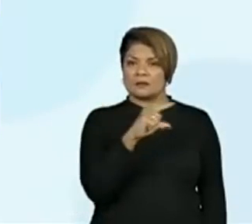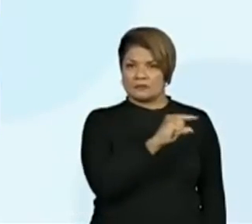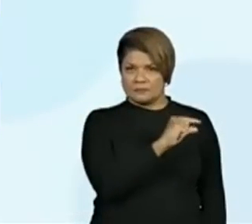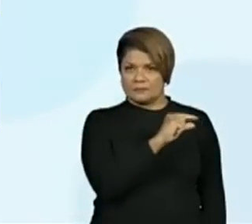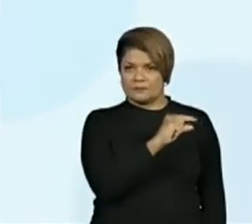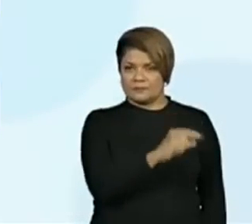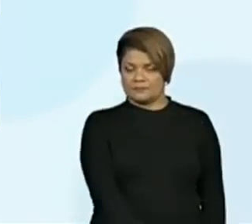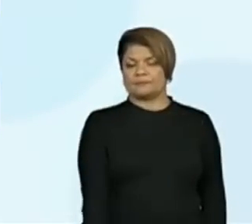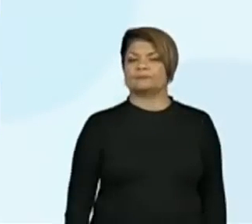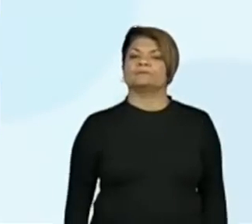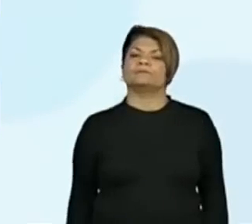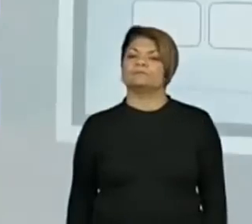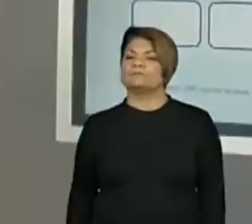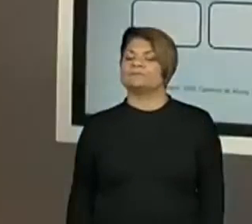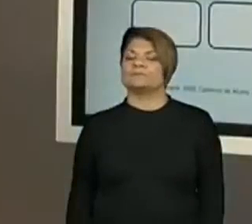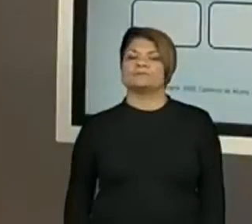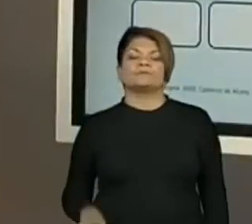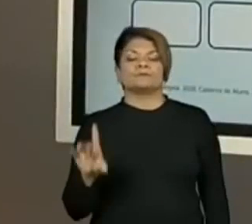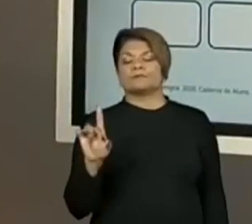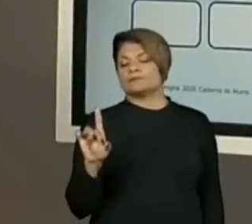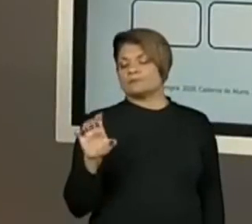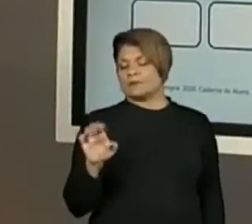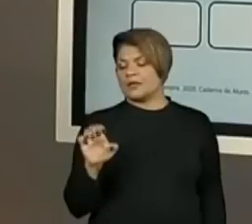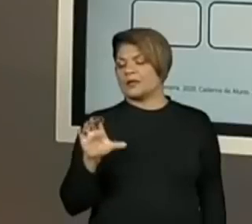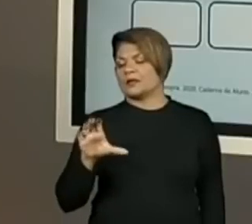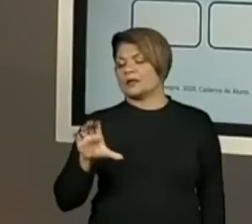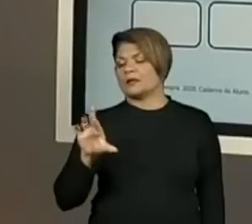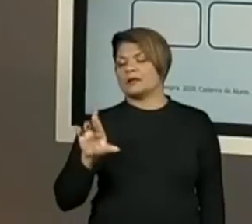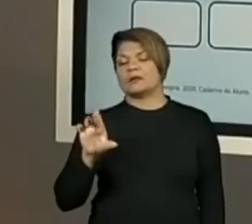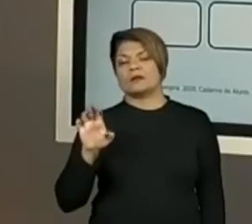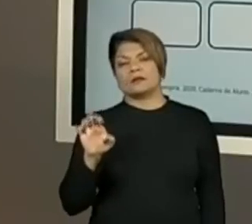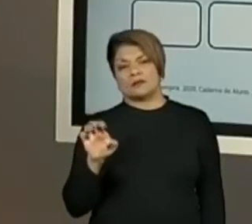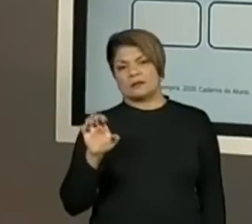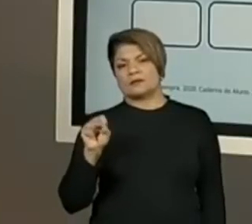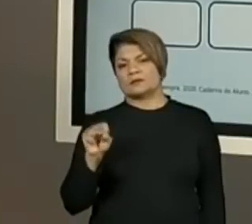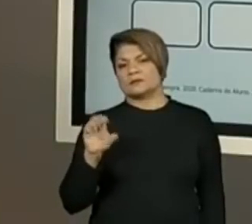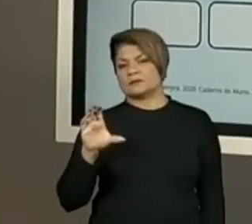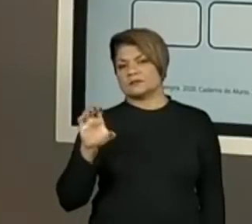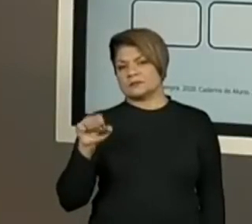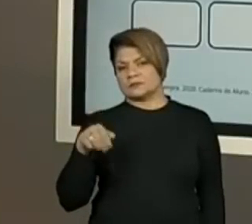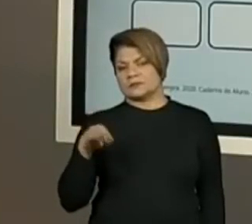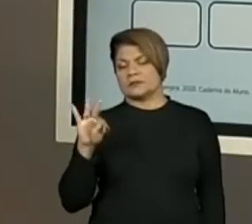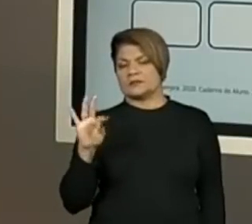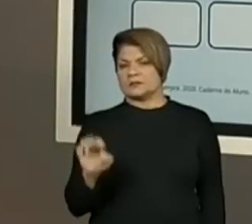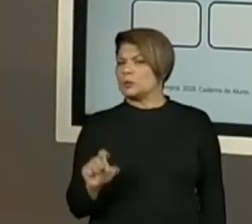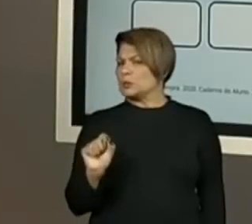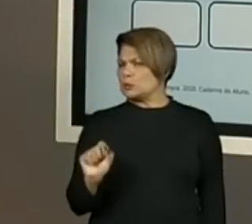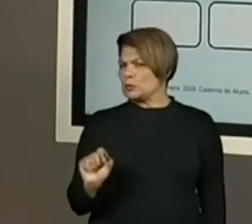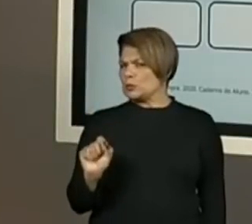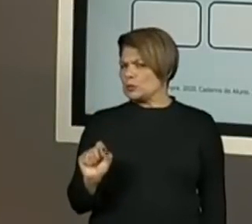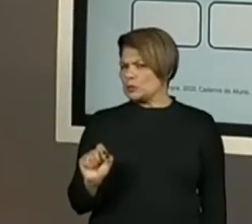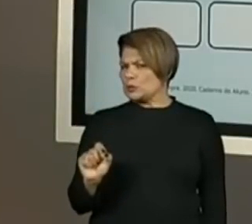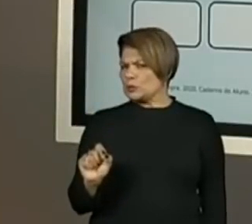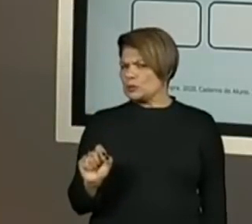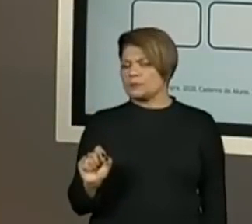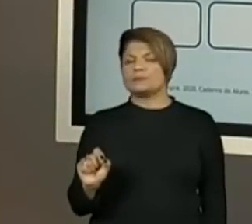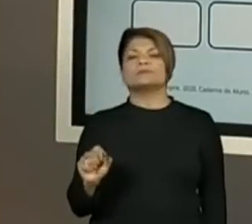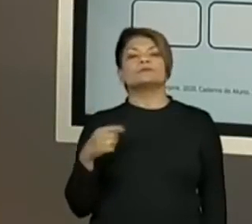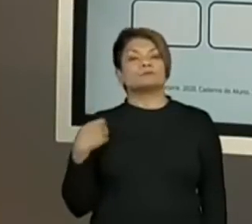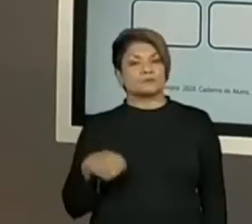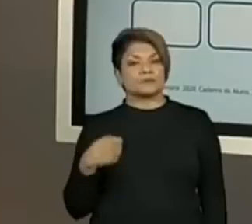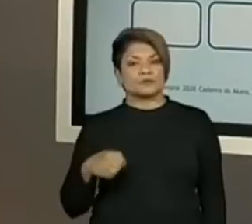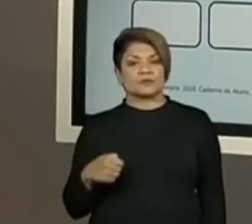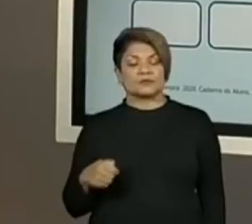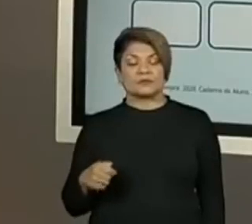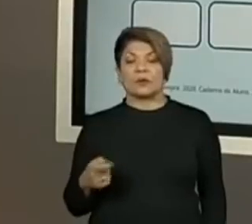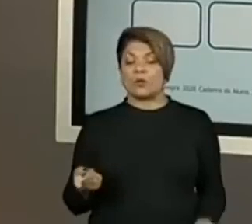Decrescente. Criançada, vocês sabem o que é ordem decrescente? Devem saber, né? Decrescente